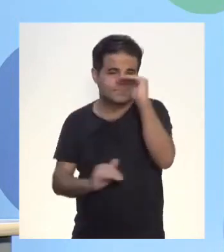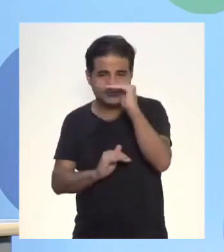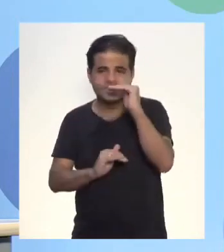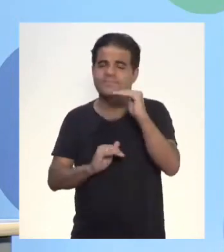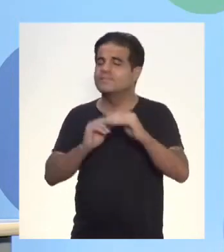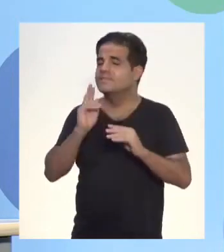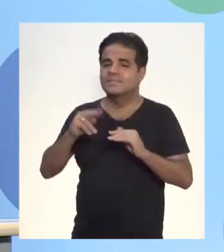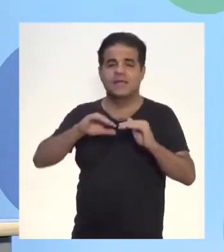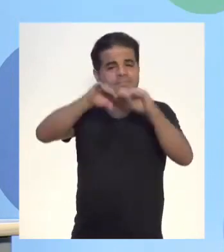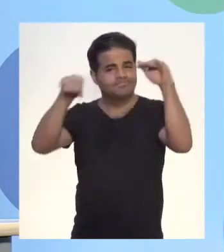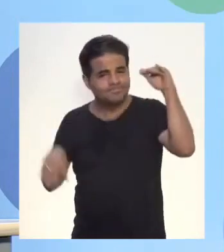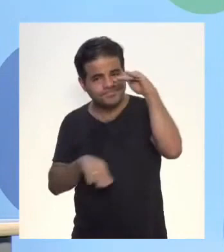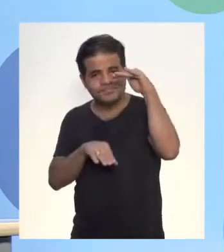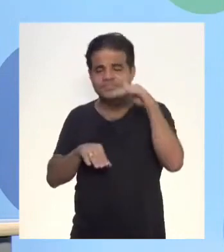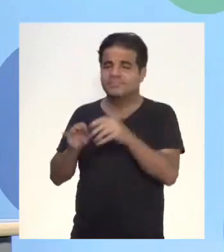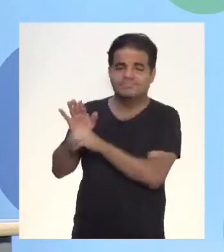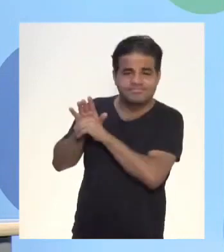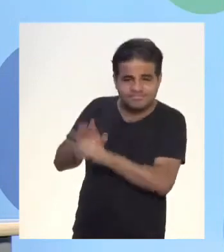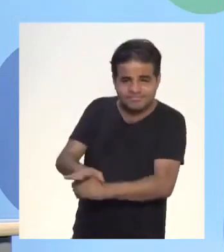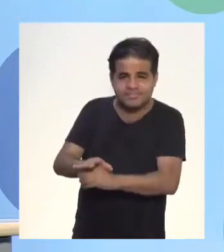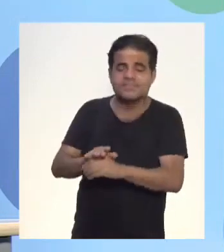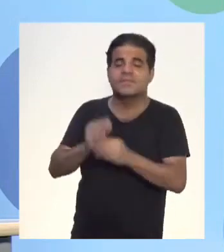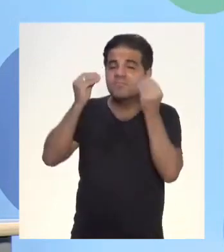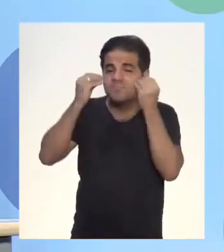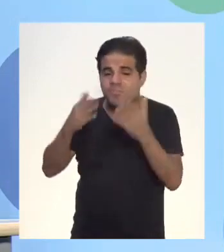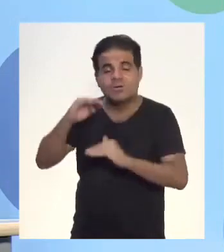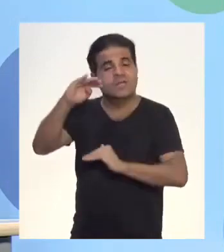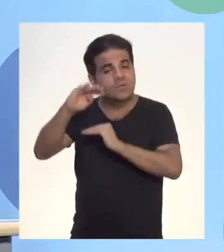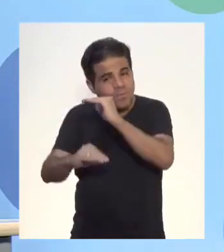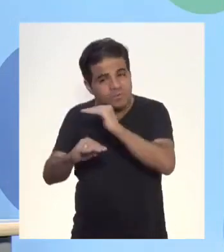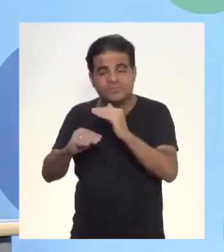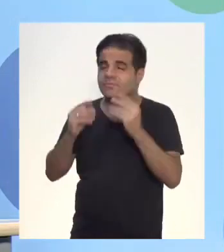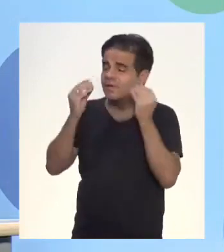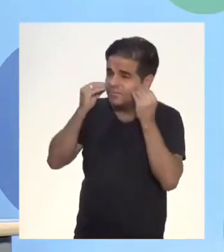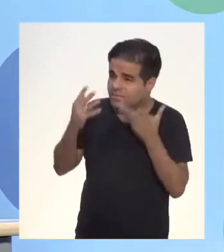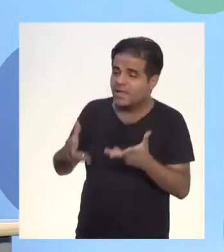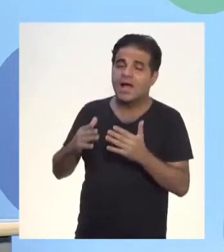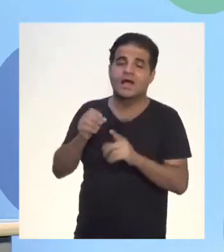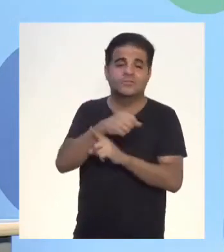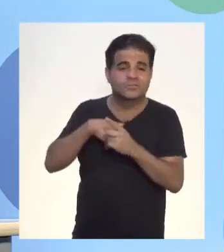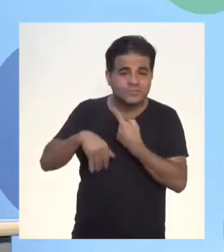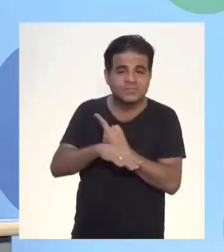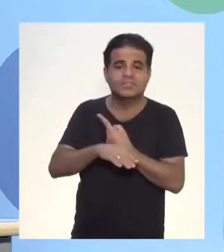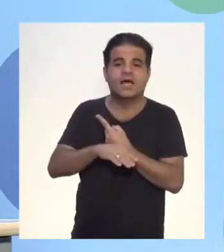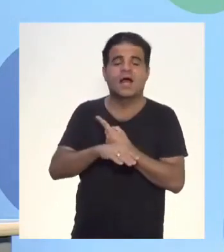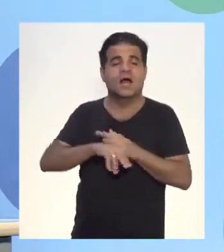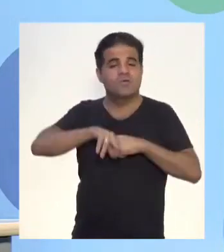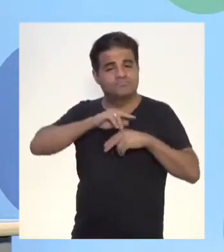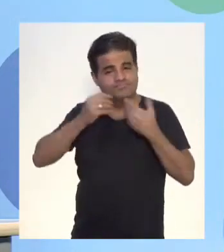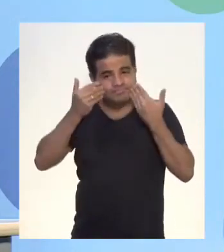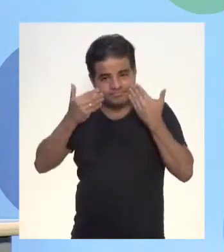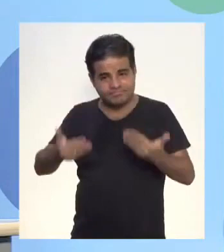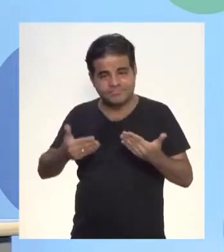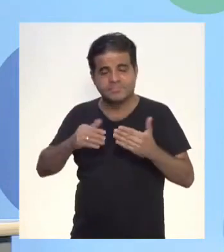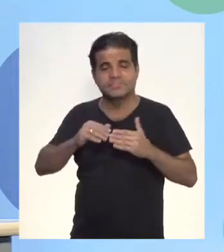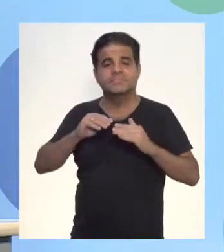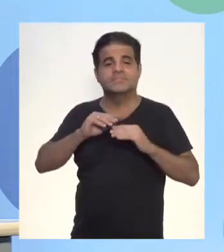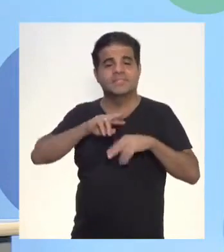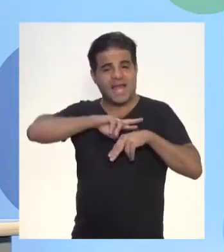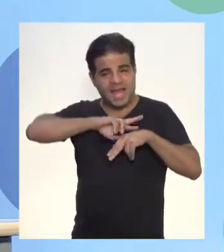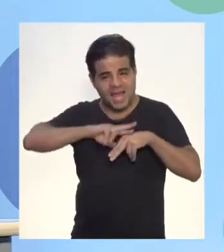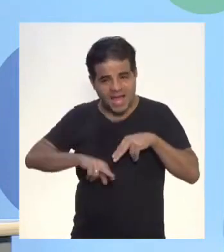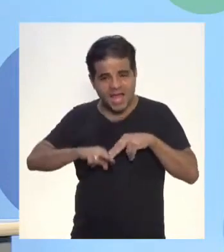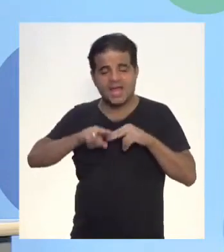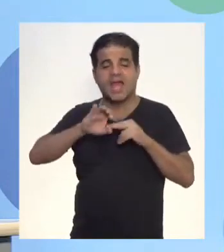brancas. E essa desigualdade, ela demonstra a desigualdade racial, né, étnica, né? E essa desigualdade étnica que